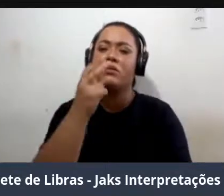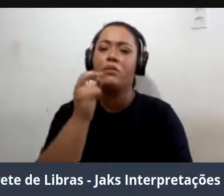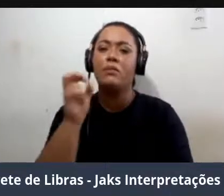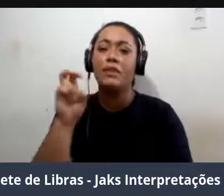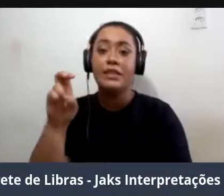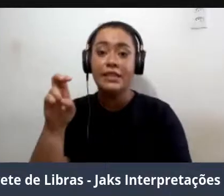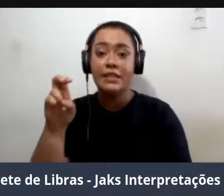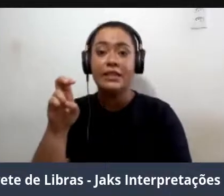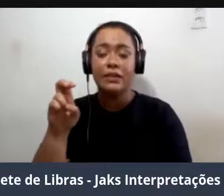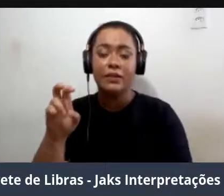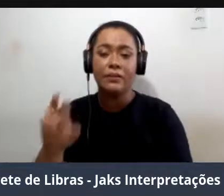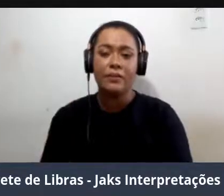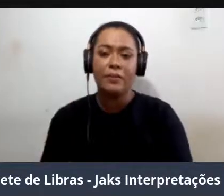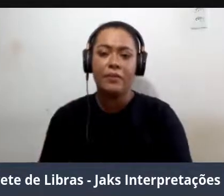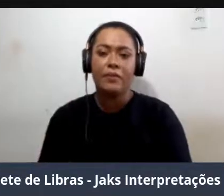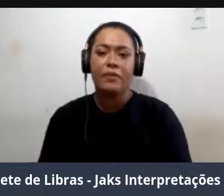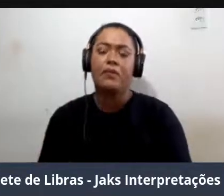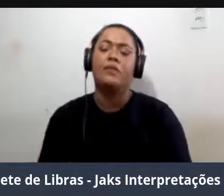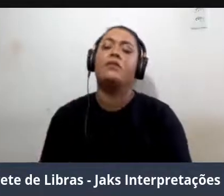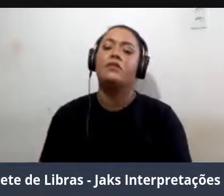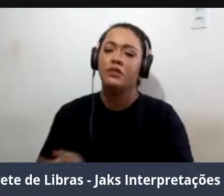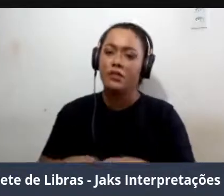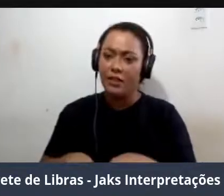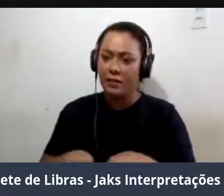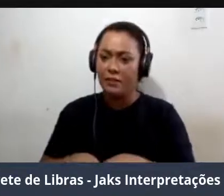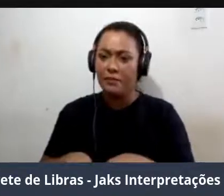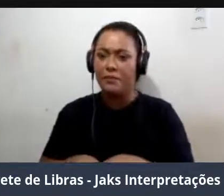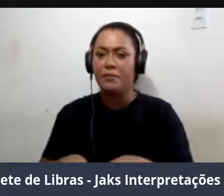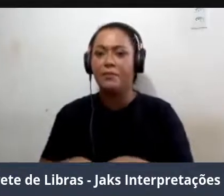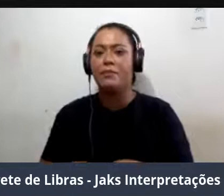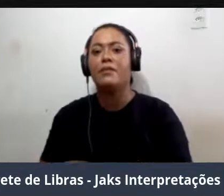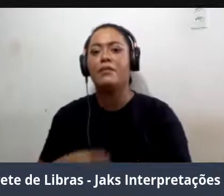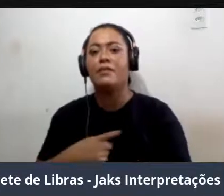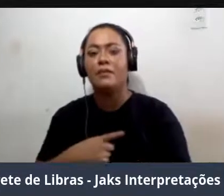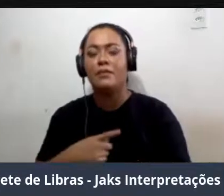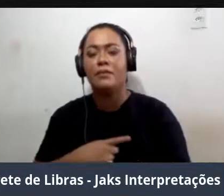2005, nós também tivemos... Aqui tem